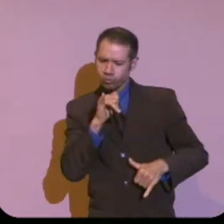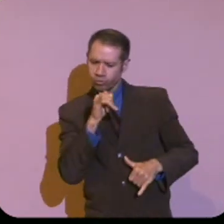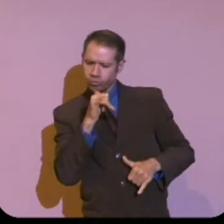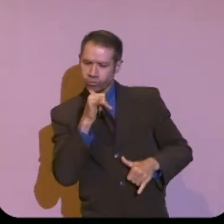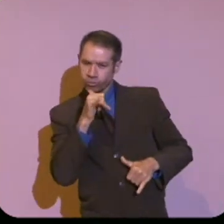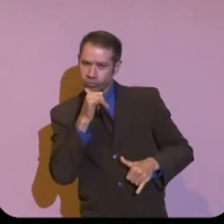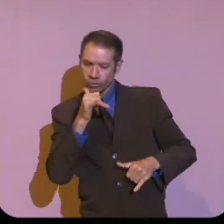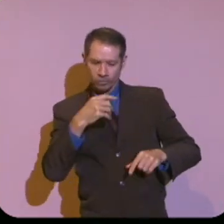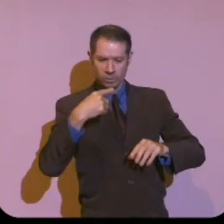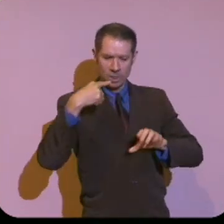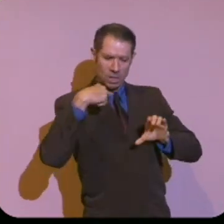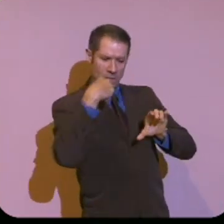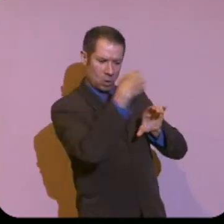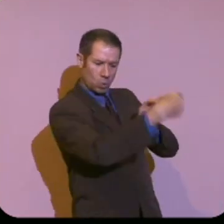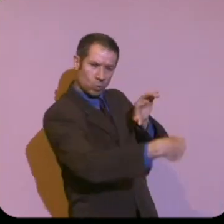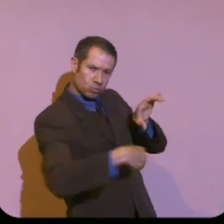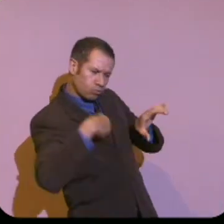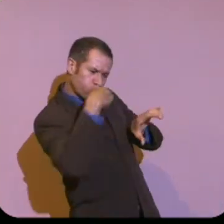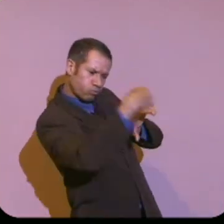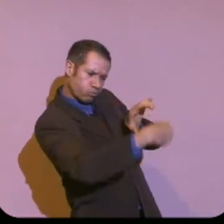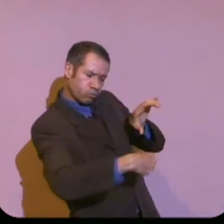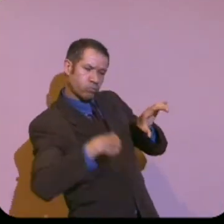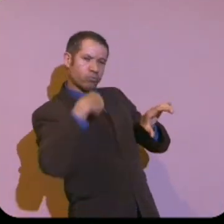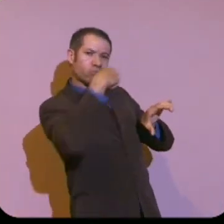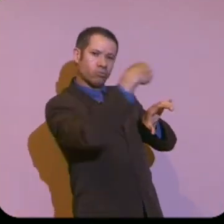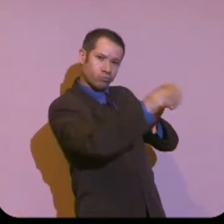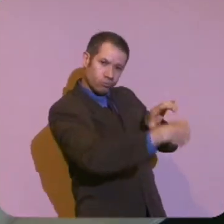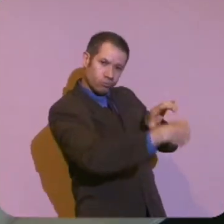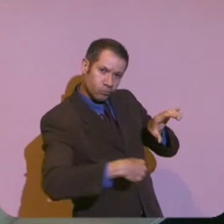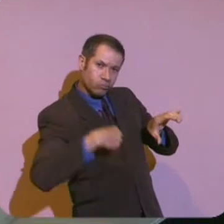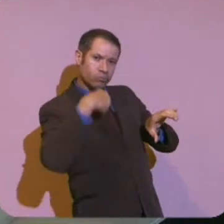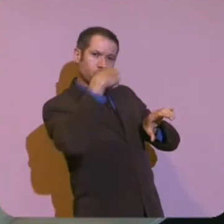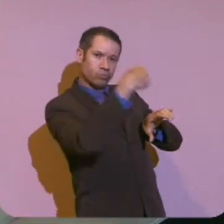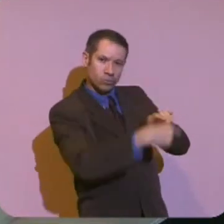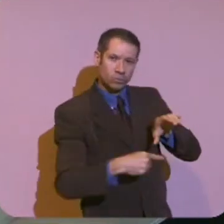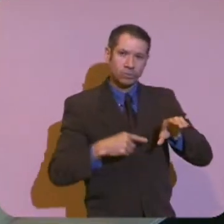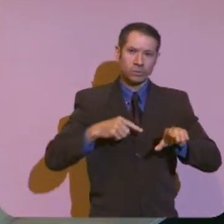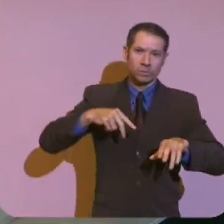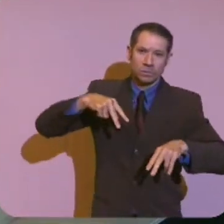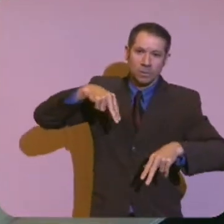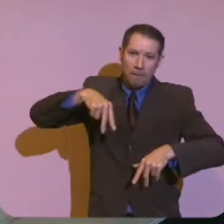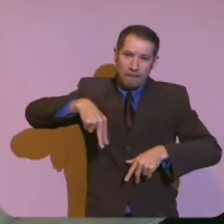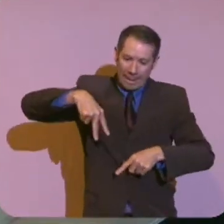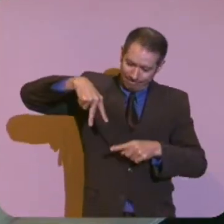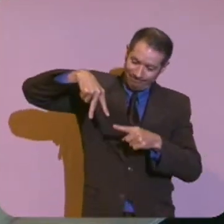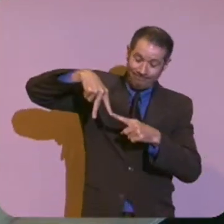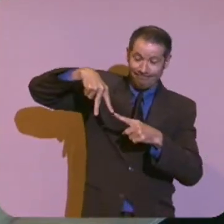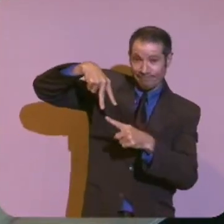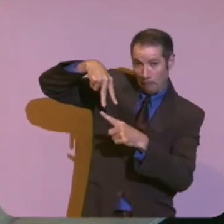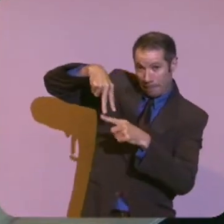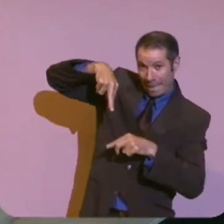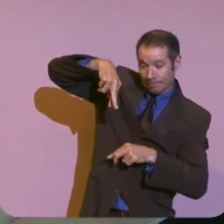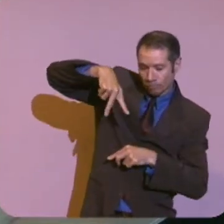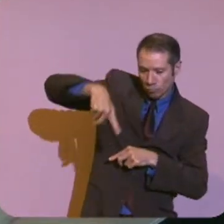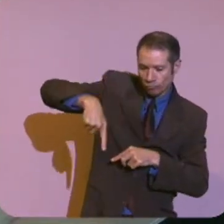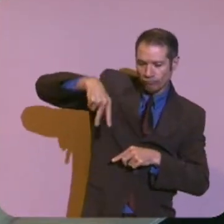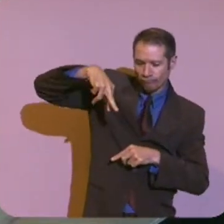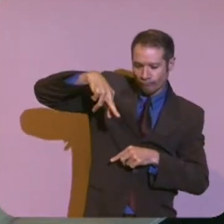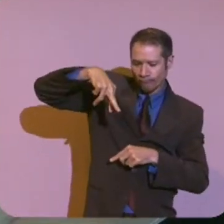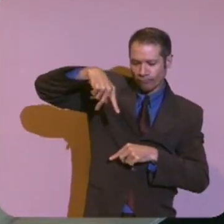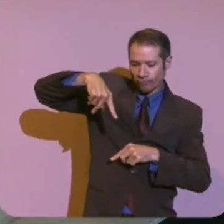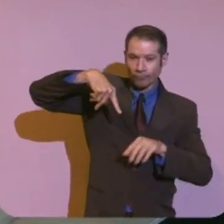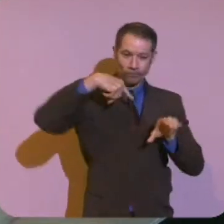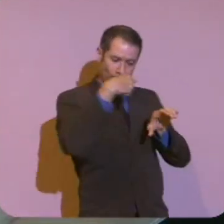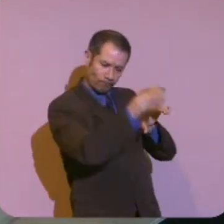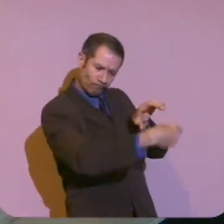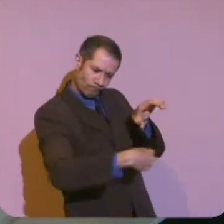essa roda girar, mas antigamente eles giravam isso com os pés, e uma roda grande embaixo girava,